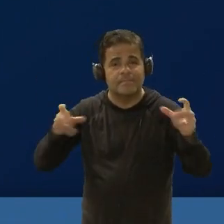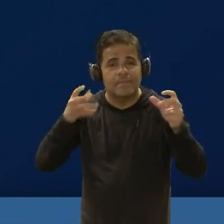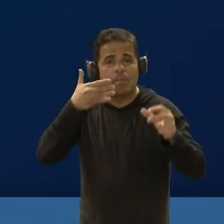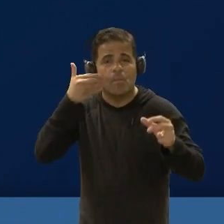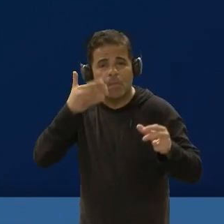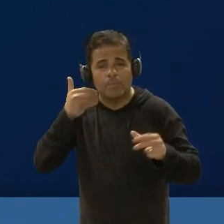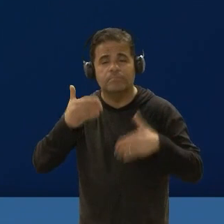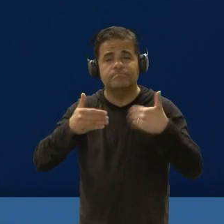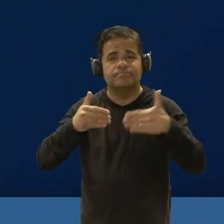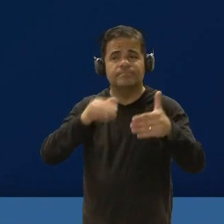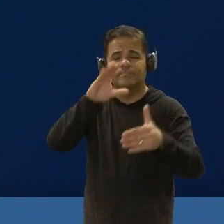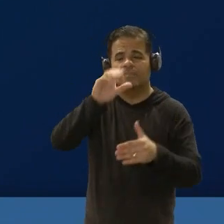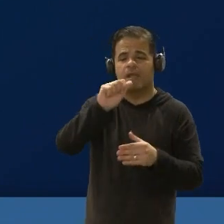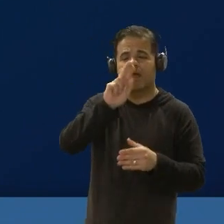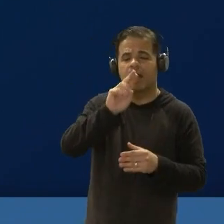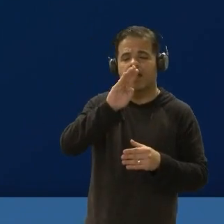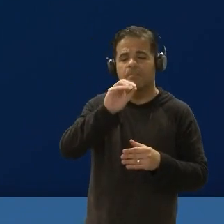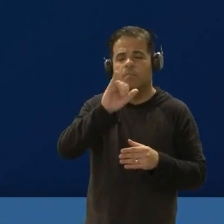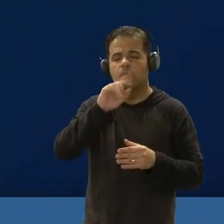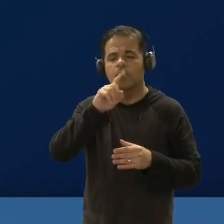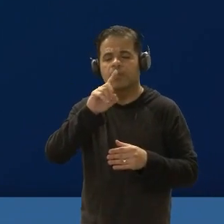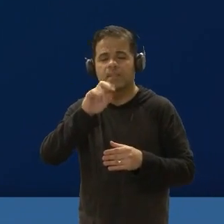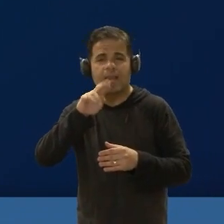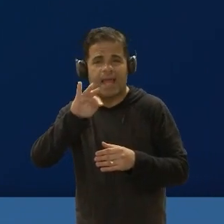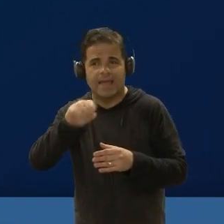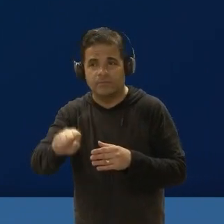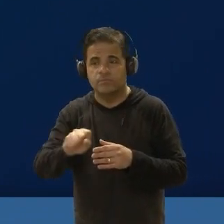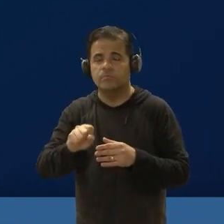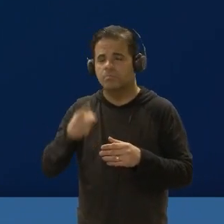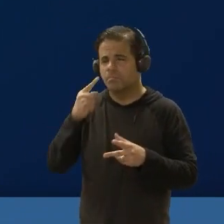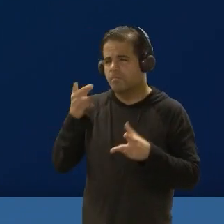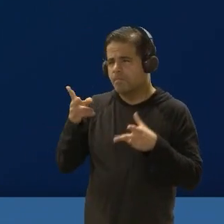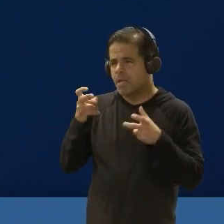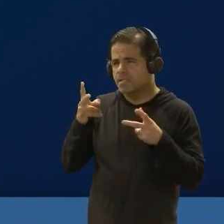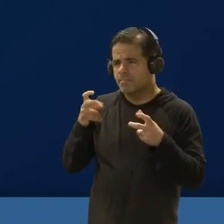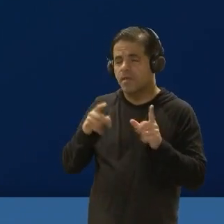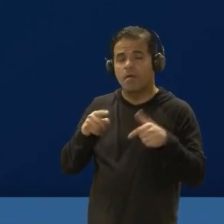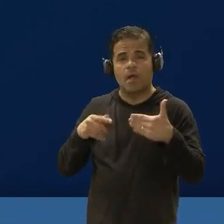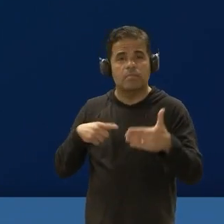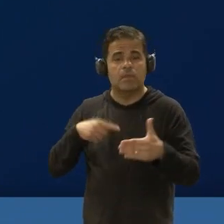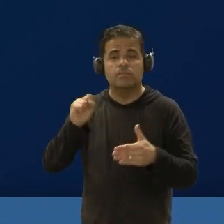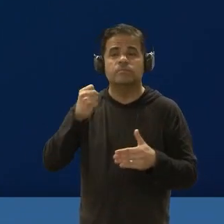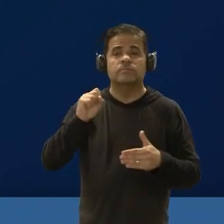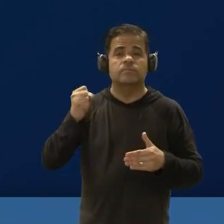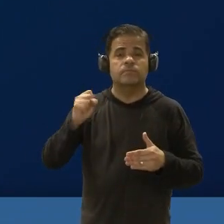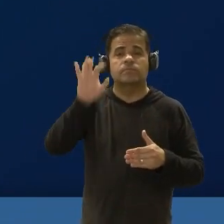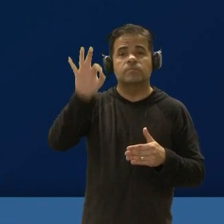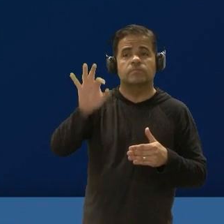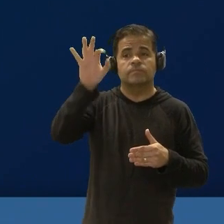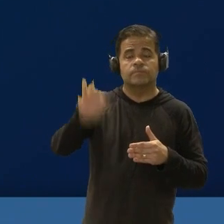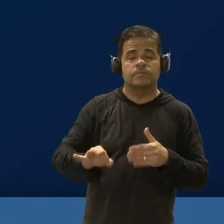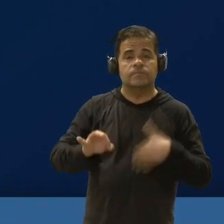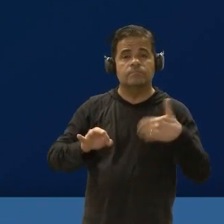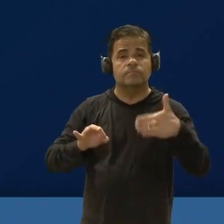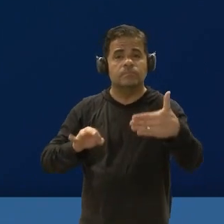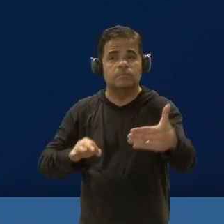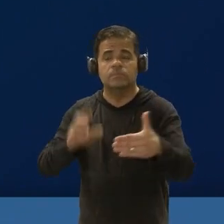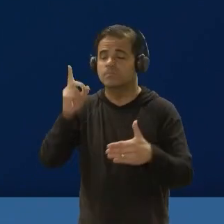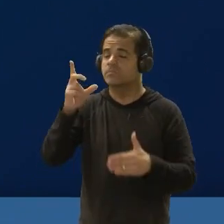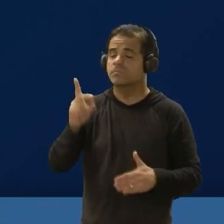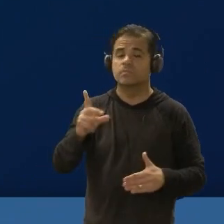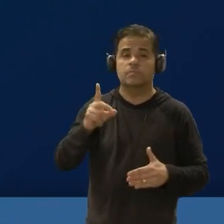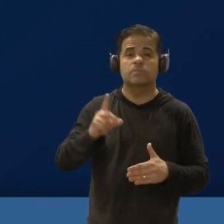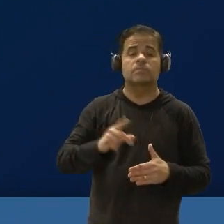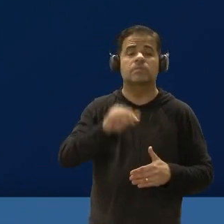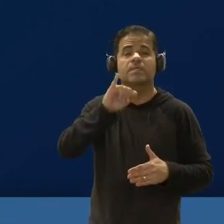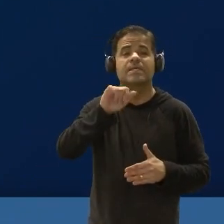a absorção de carboidrato. No Nutren Control, como eu disse a vocês, ele tem 88% de polidesidrose e 12%